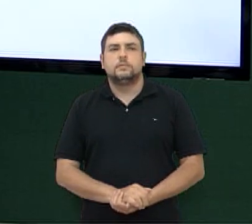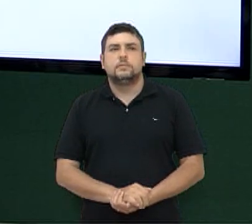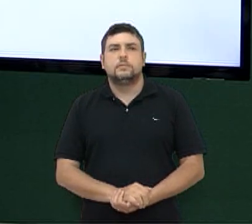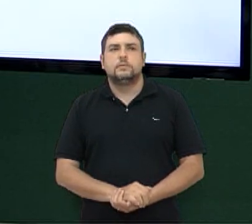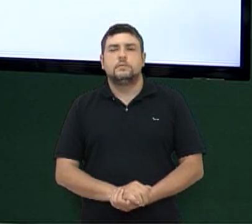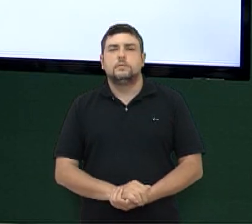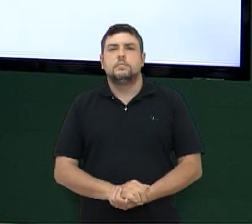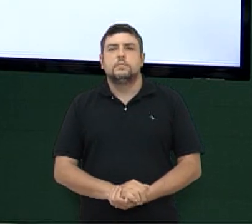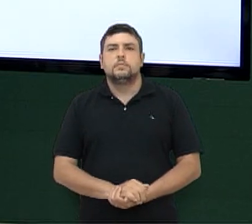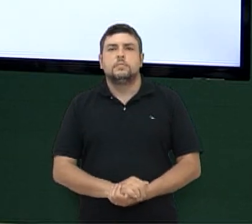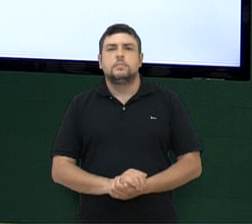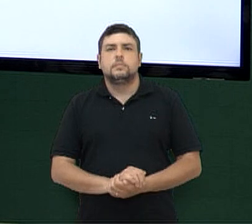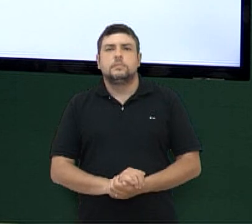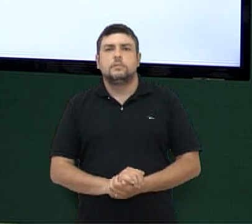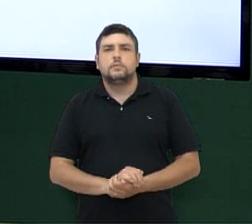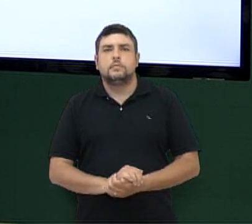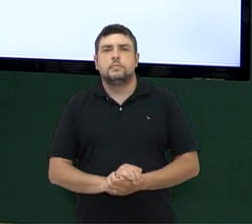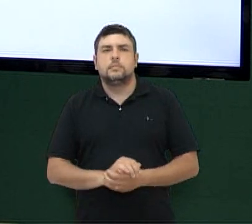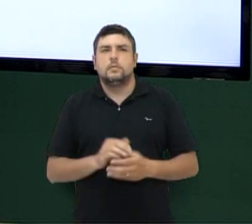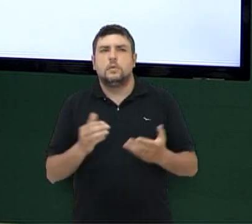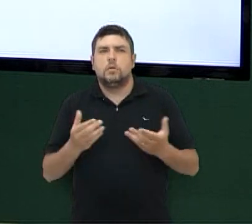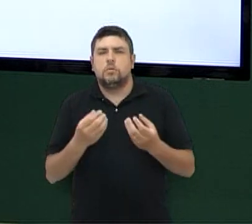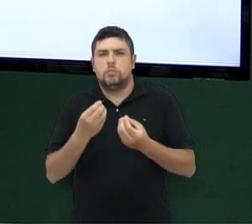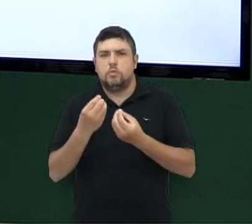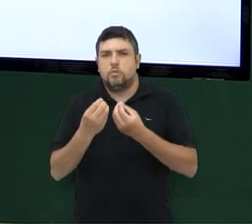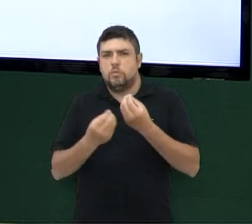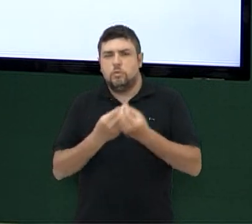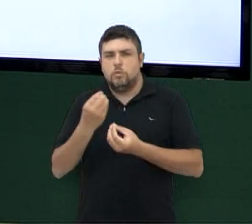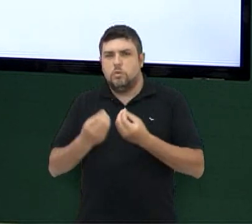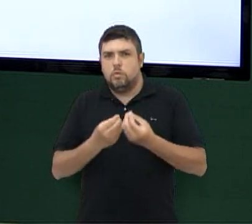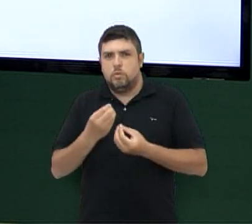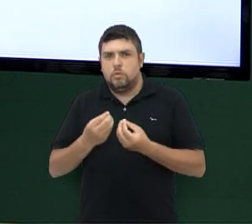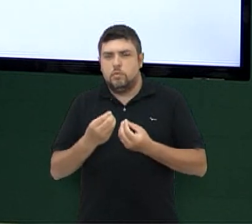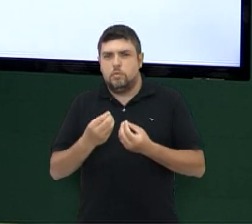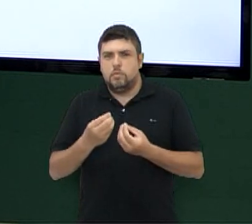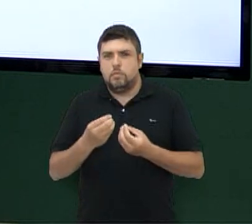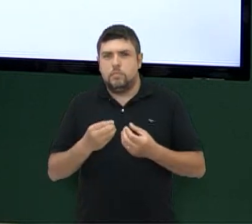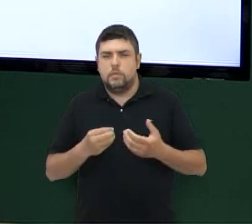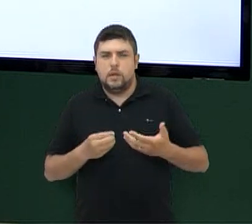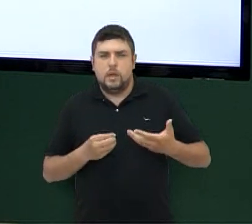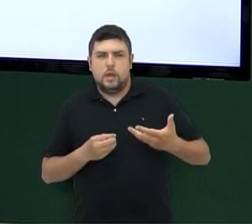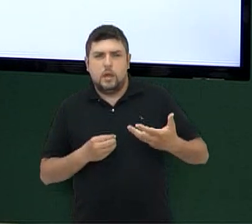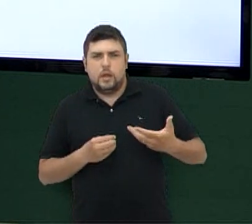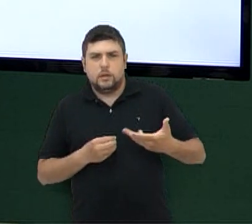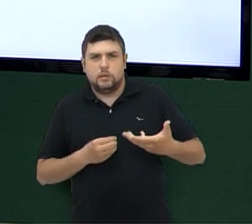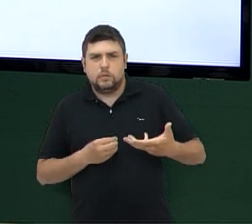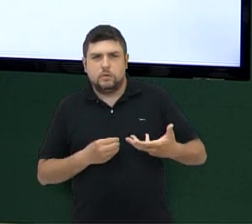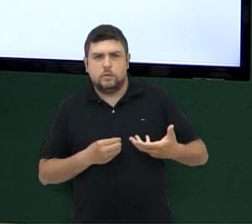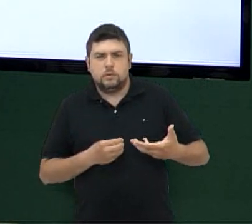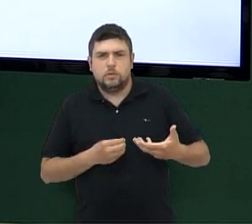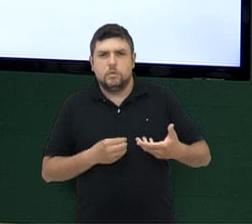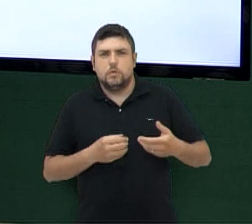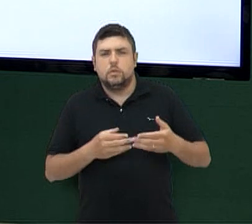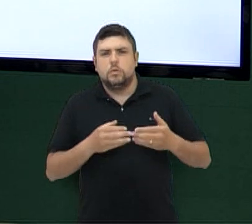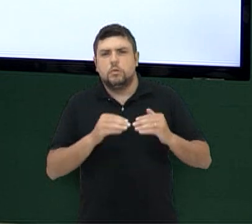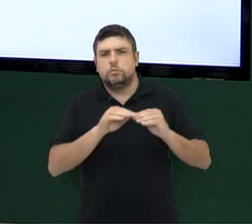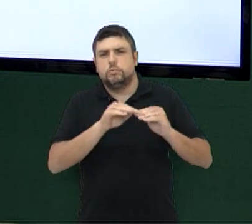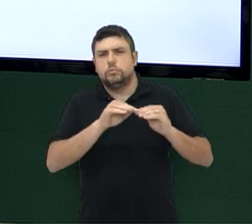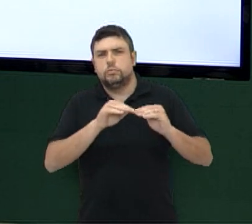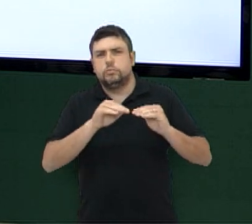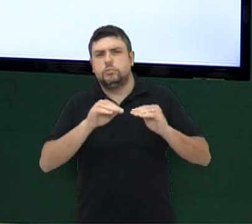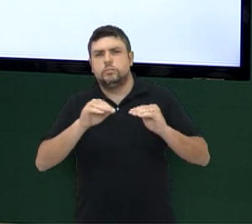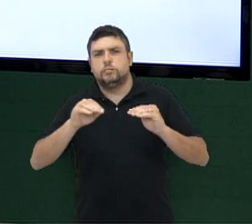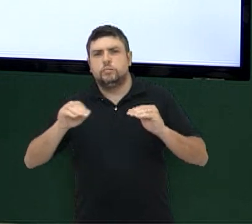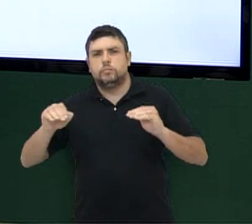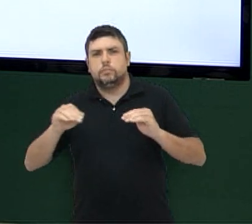Agora vem um caso bem interessante aqui, que fala sobre aceleração constante, né? Que também, como nós vimos lá